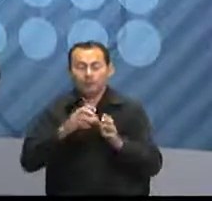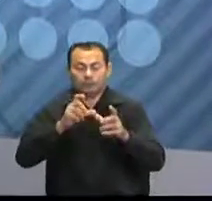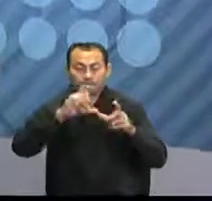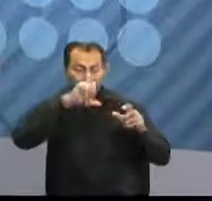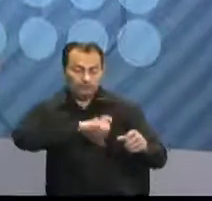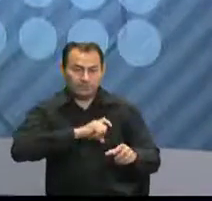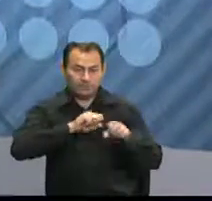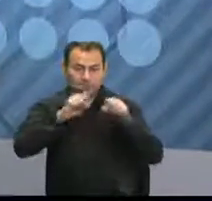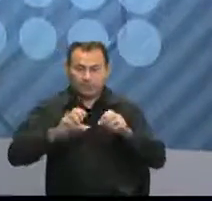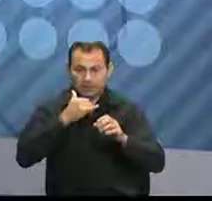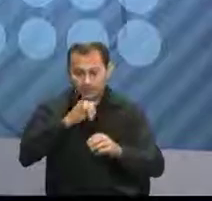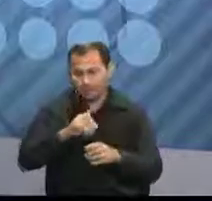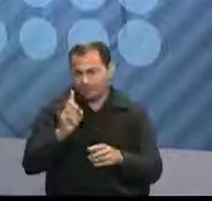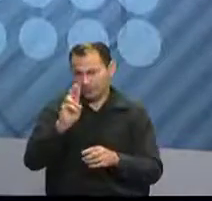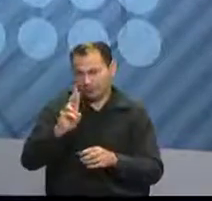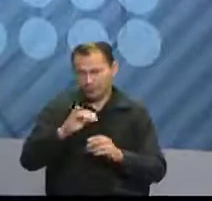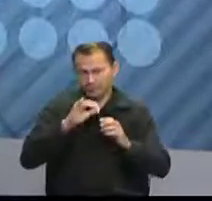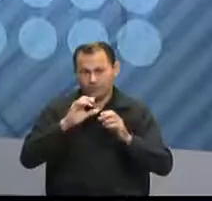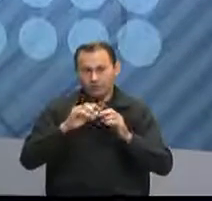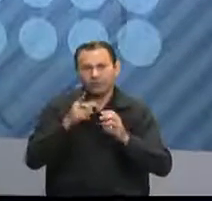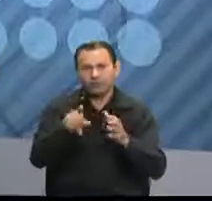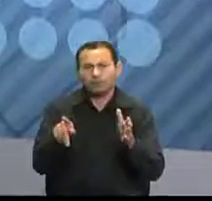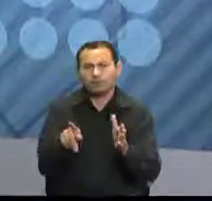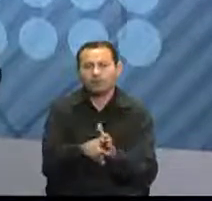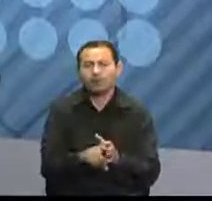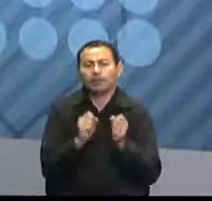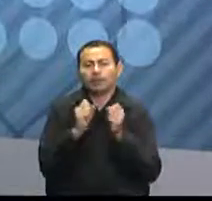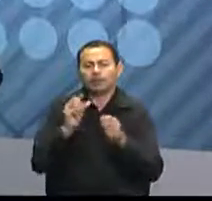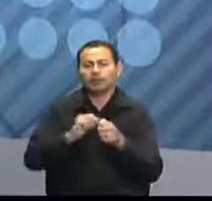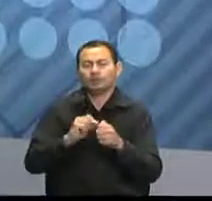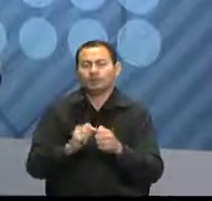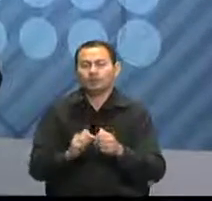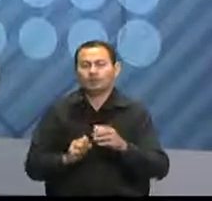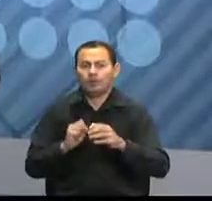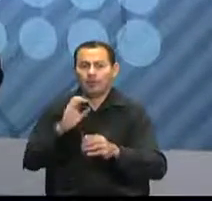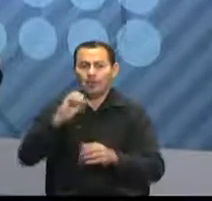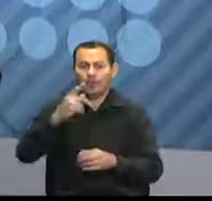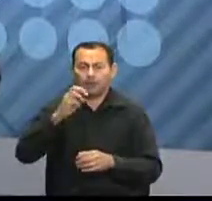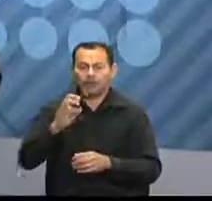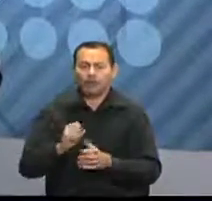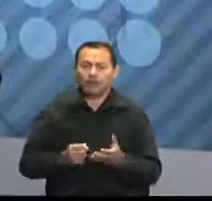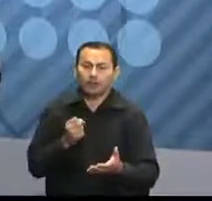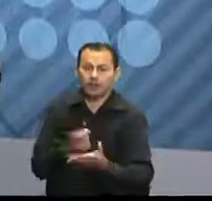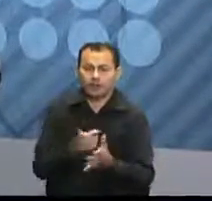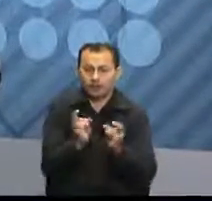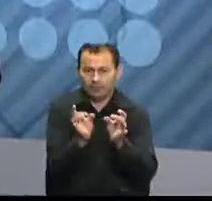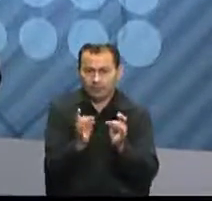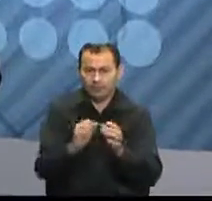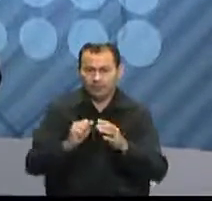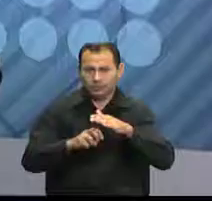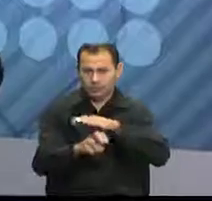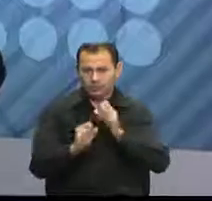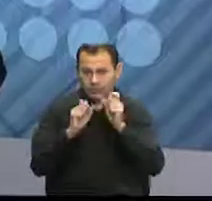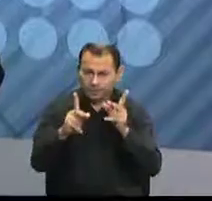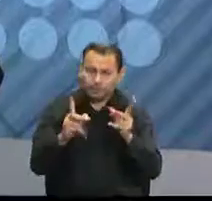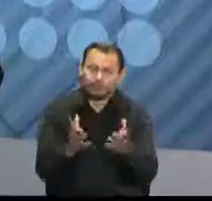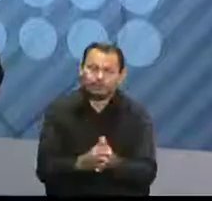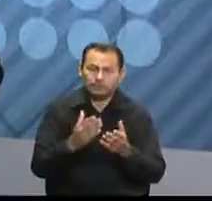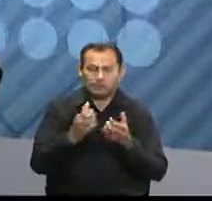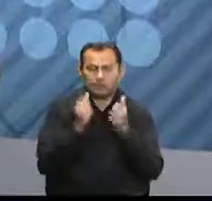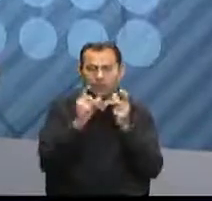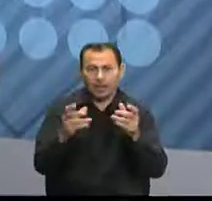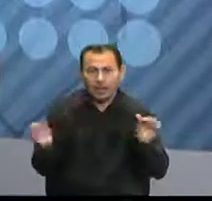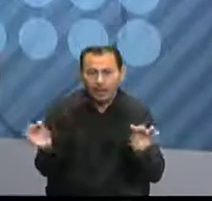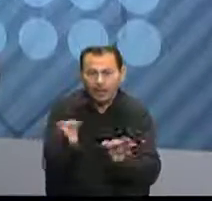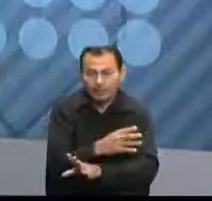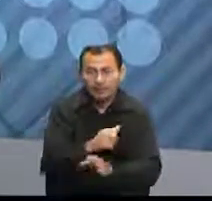a não é difícil de usar no qual você mesmo pode fazer essas operações de compra e venda de ações muito bem